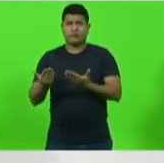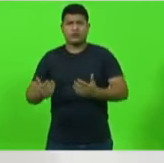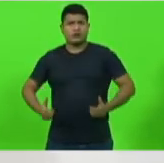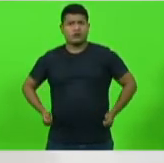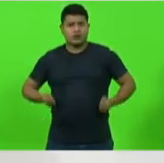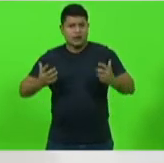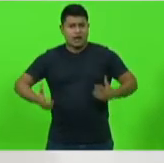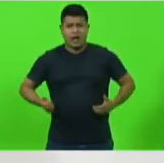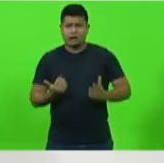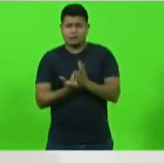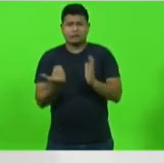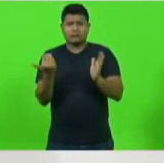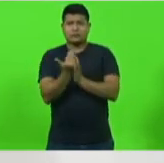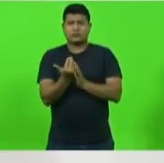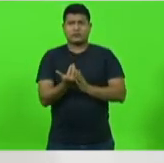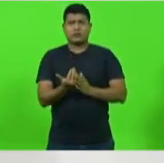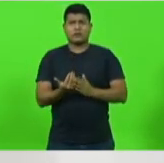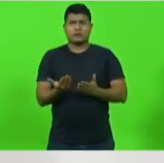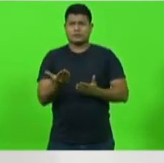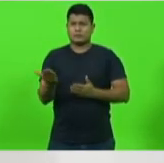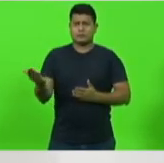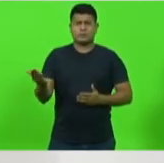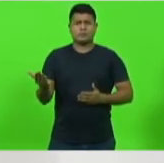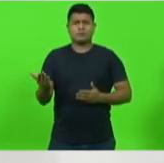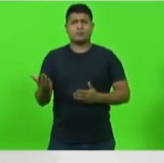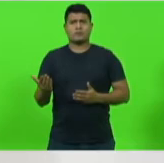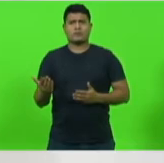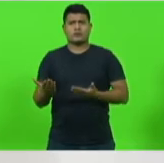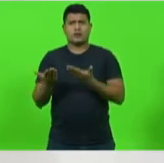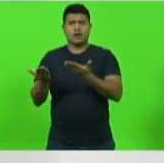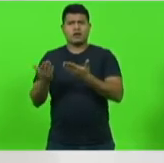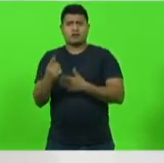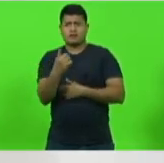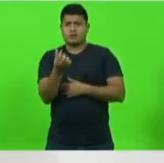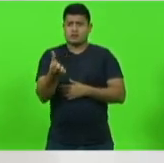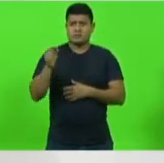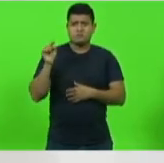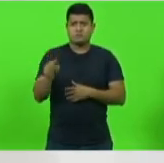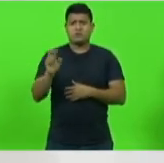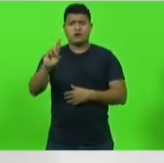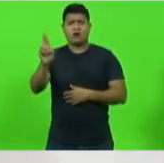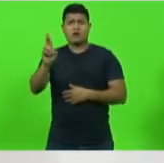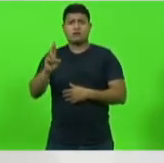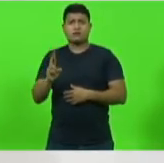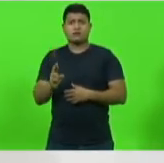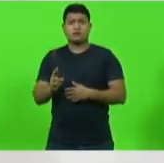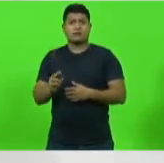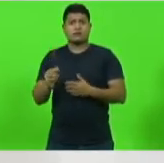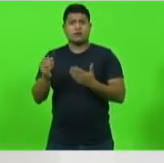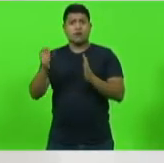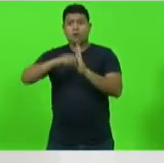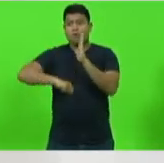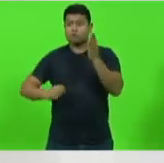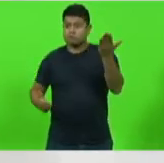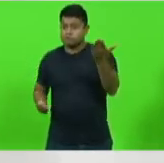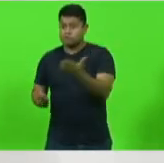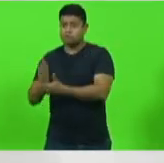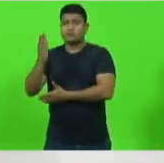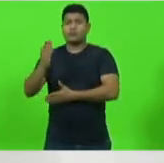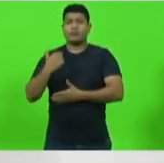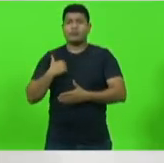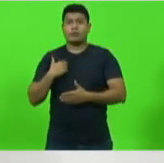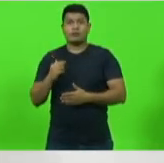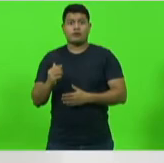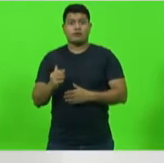ricos, criado um cargo imoral, R$16 mil para alguém que acaba de passar no concurso, enquanto a população come osso